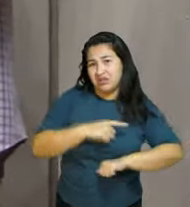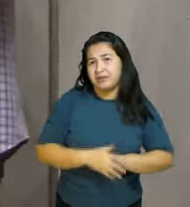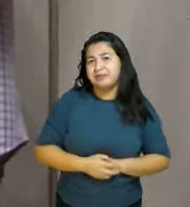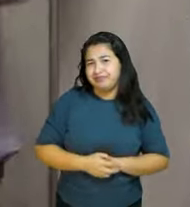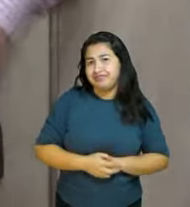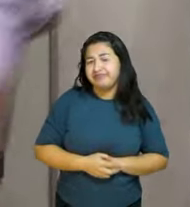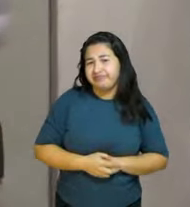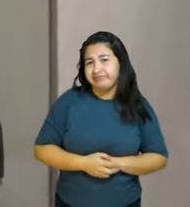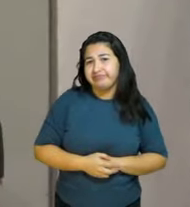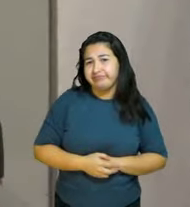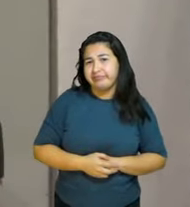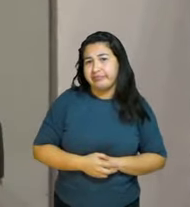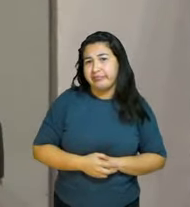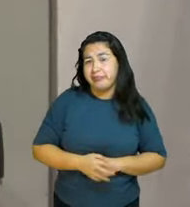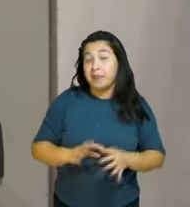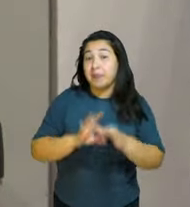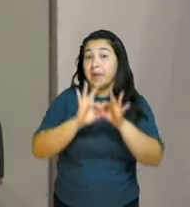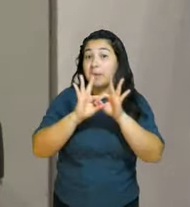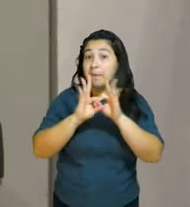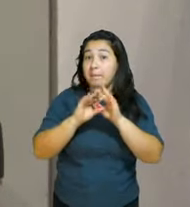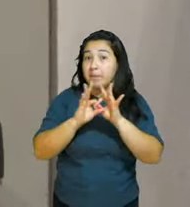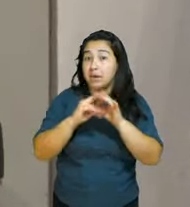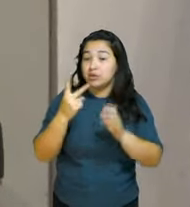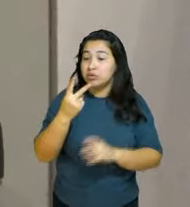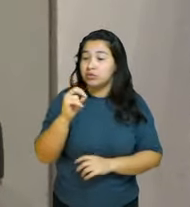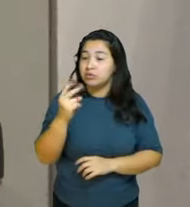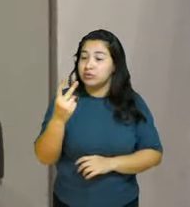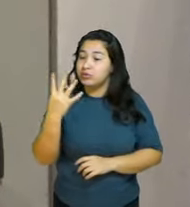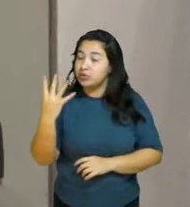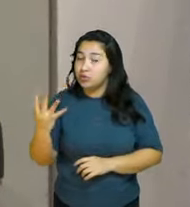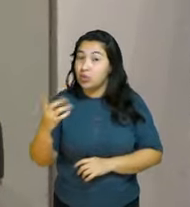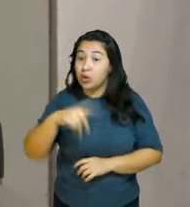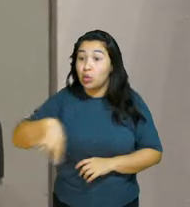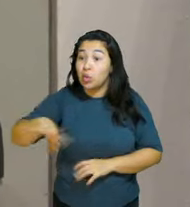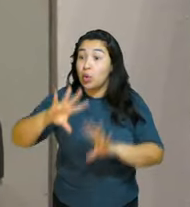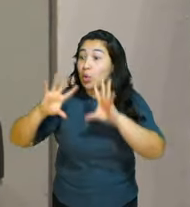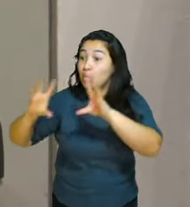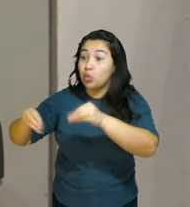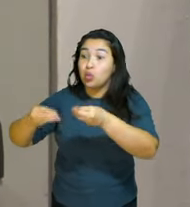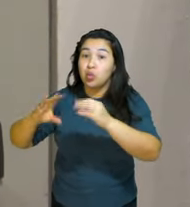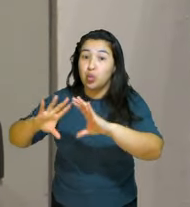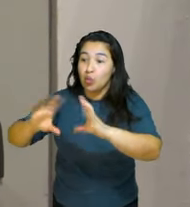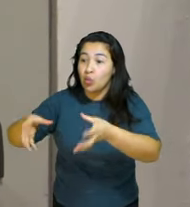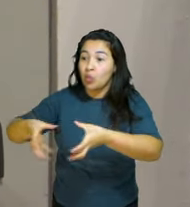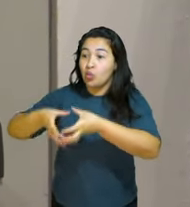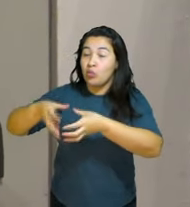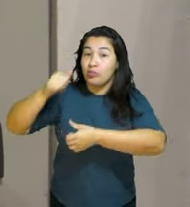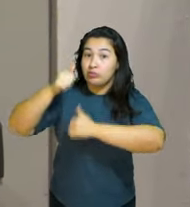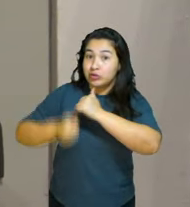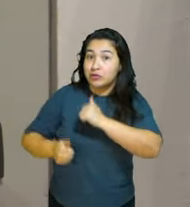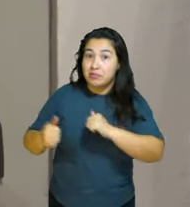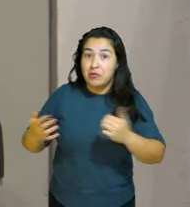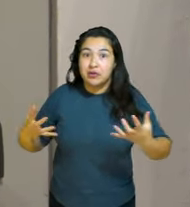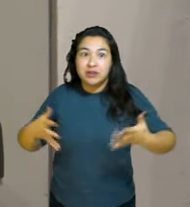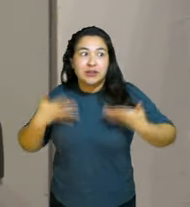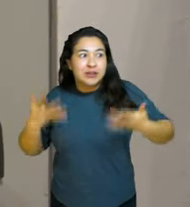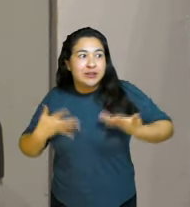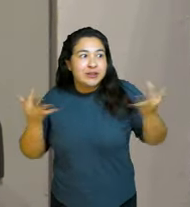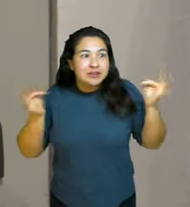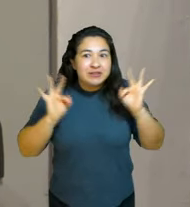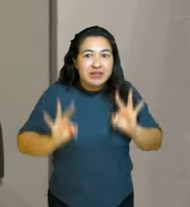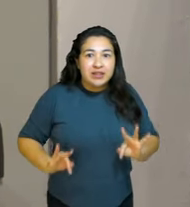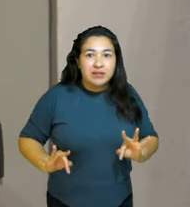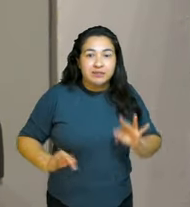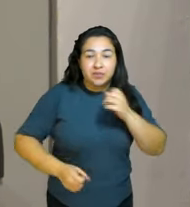esperados pela comunidade paradesportiva de Santa Catarina e pela comunidade esportiva catarinense. 2020 e 2021 foi a